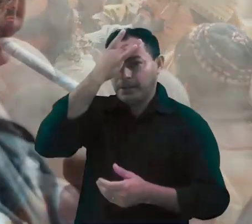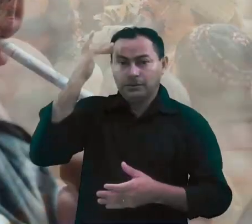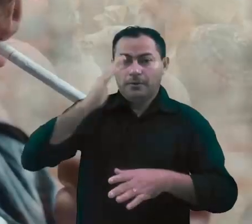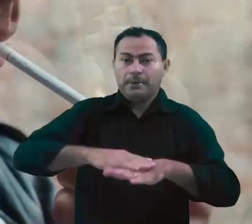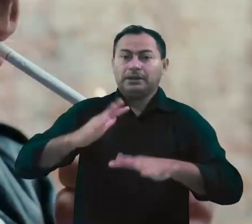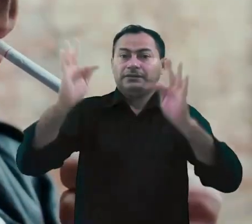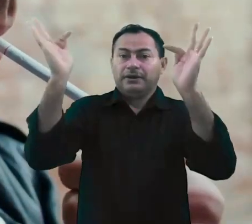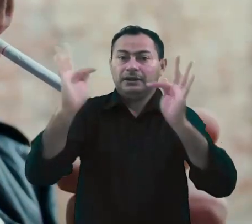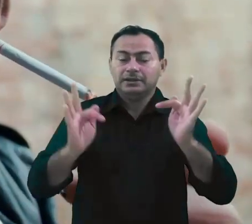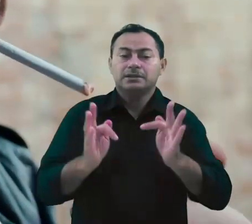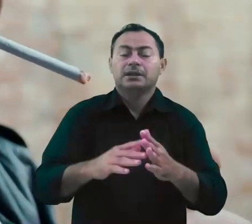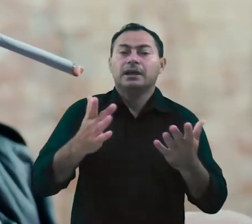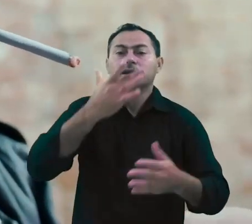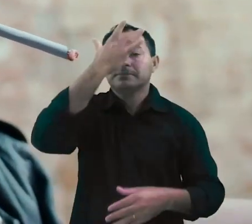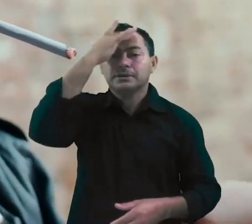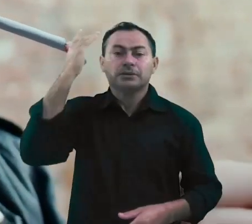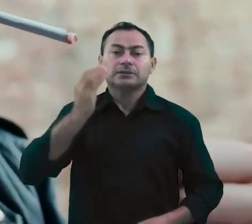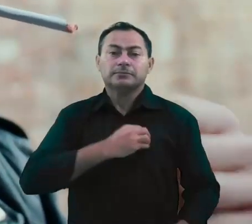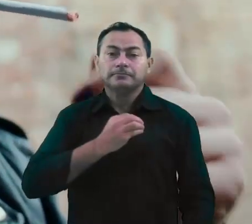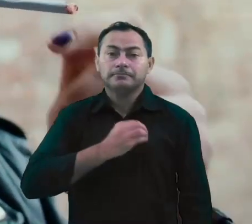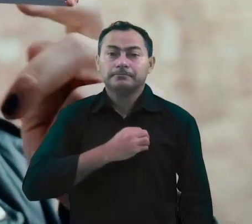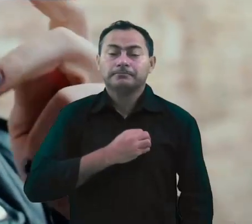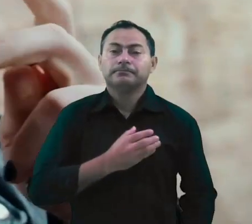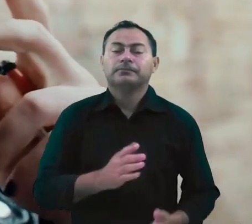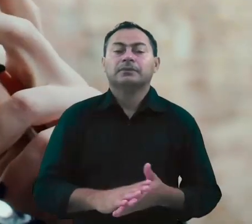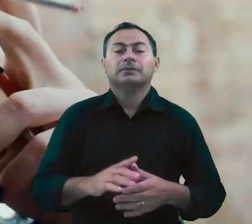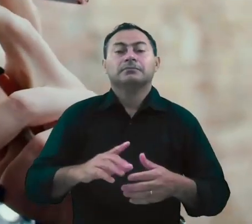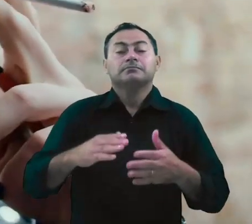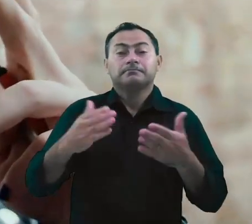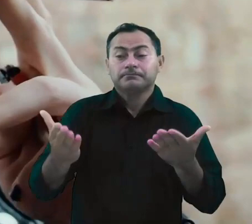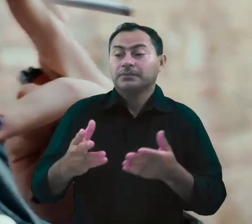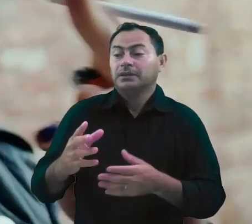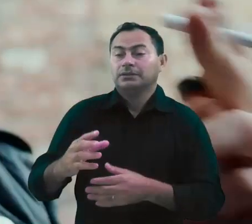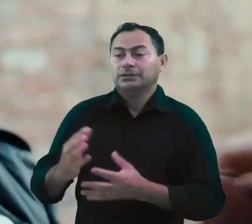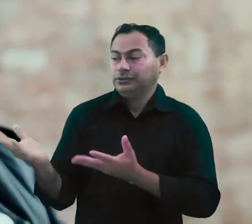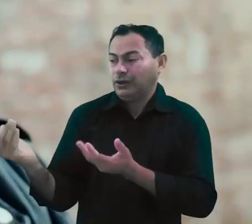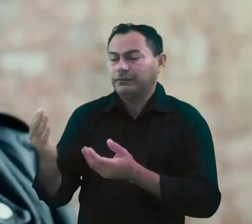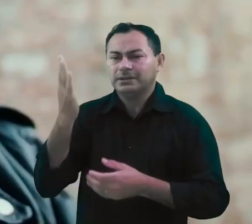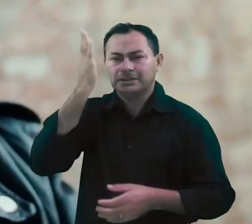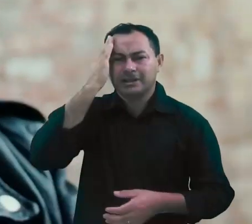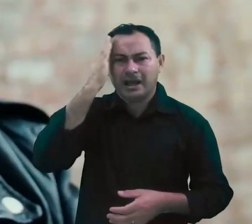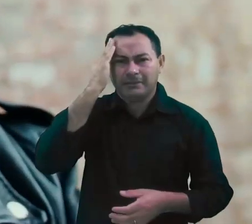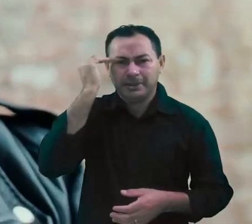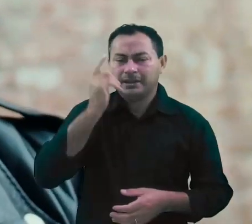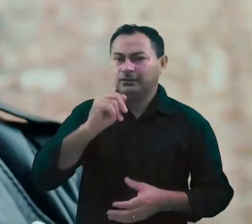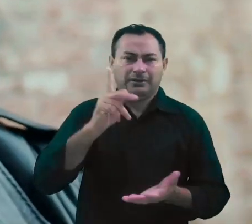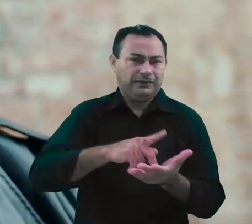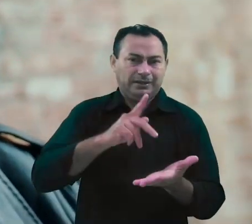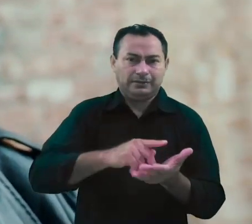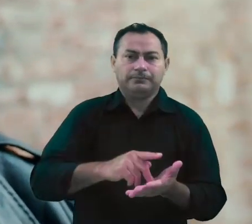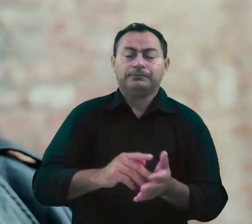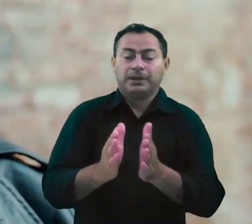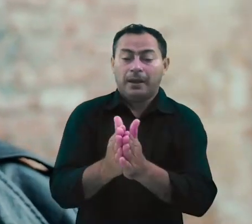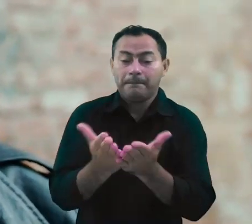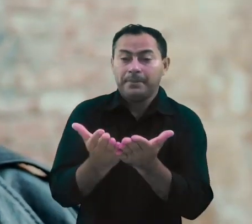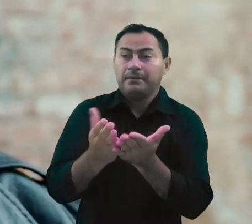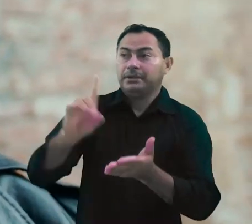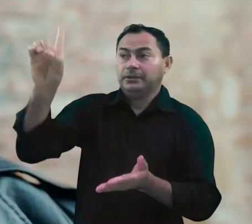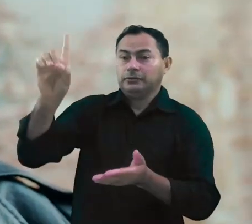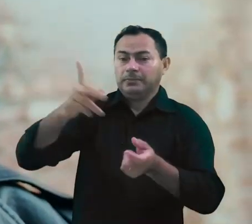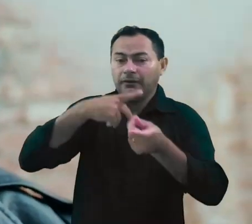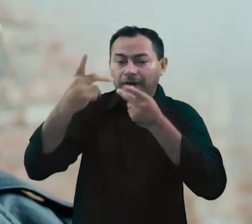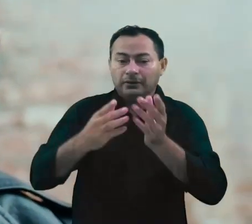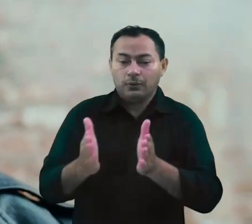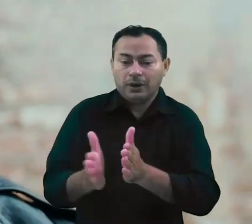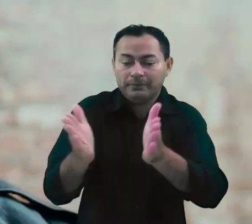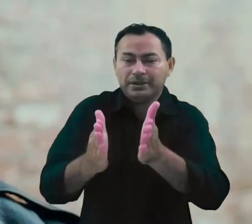de que as pessoas mais felizes do mundo são os pecadores. No fim das contas, eles acabam descobrindo que não é verdade. A Bíblia afirma